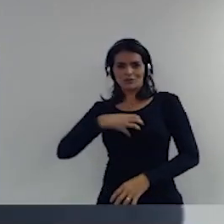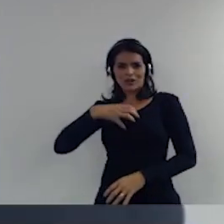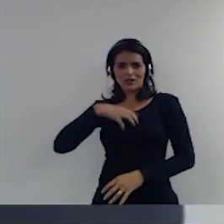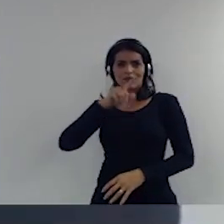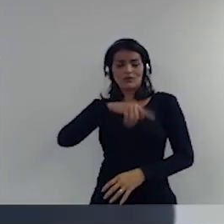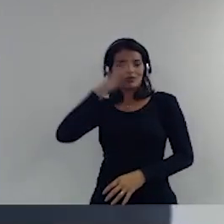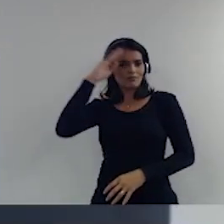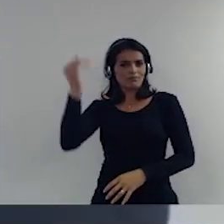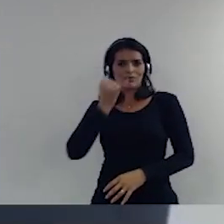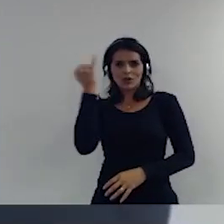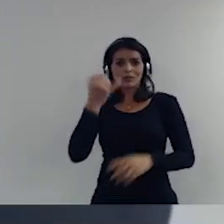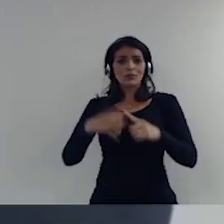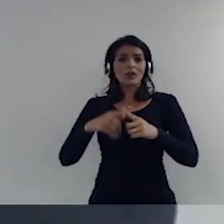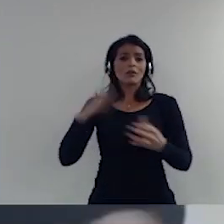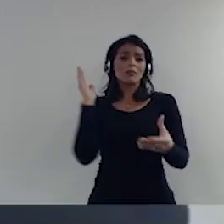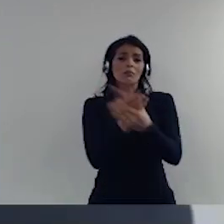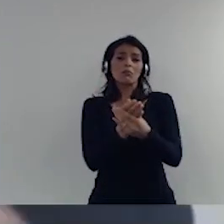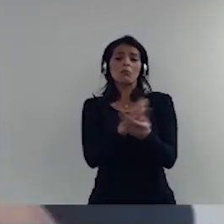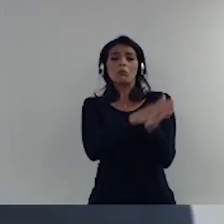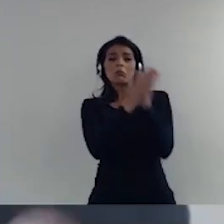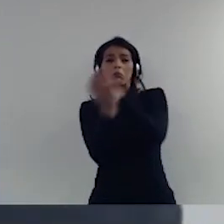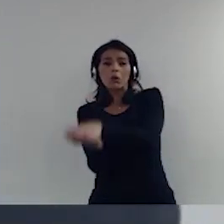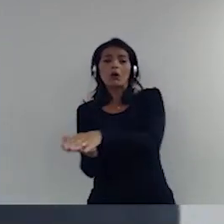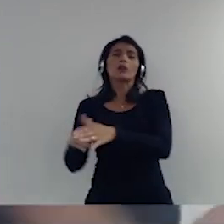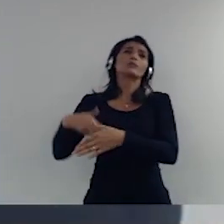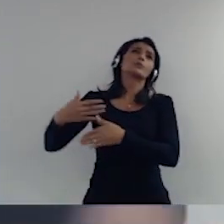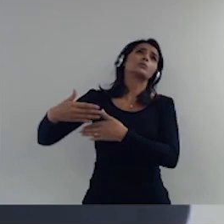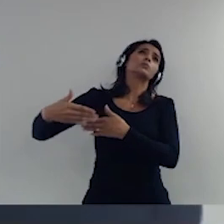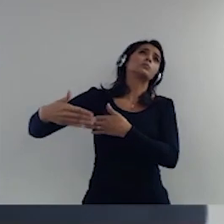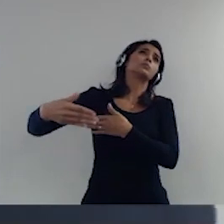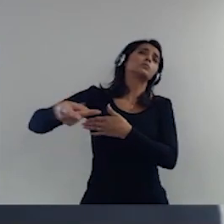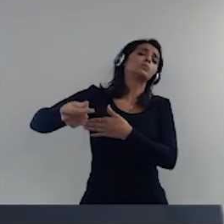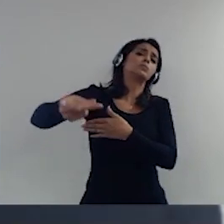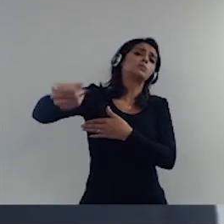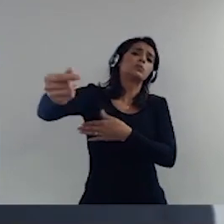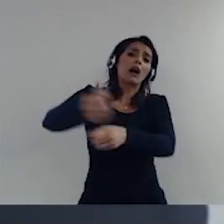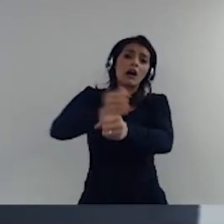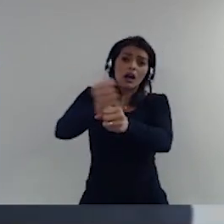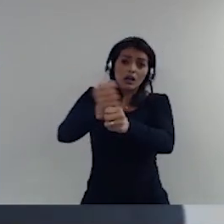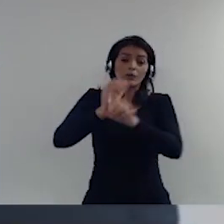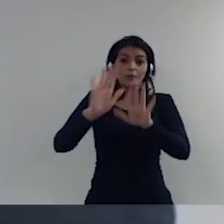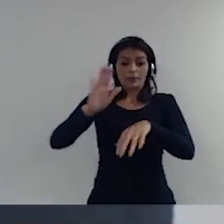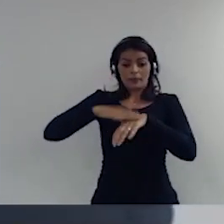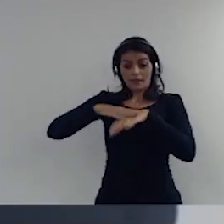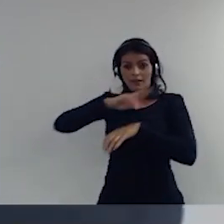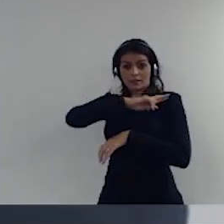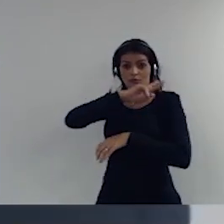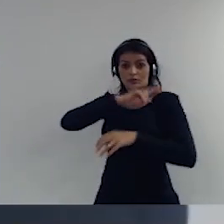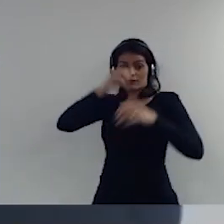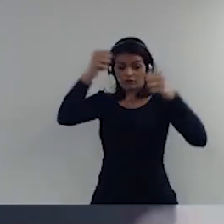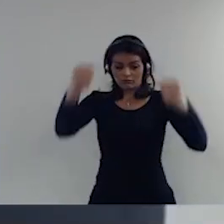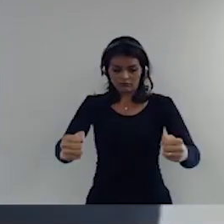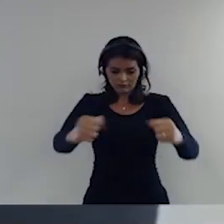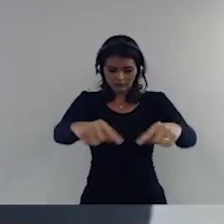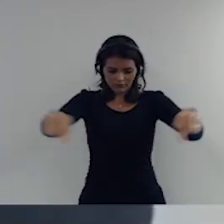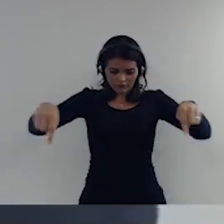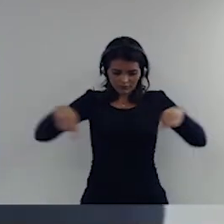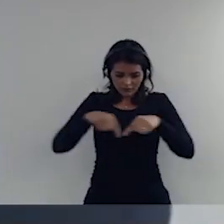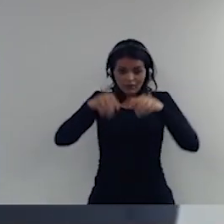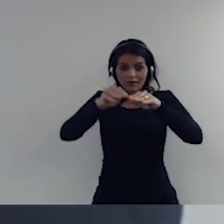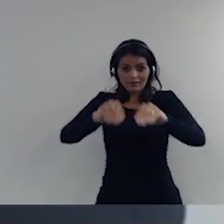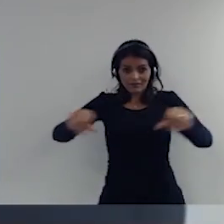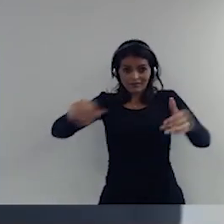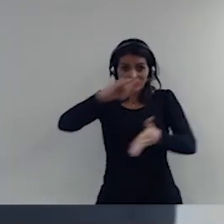aí você não vai levar... A União tem a atribuição de demarcar essas terras indígenas. Ela não demarca, inclusive com